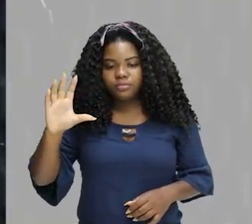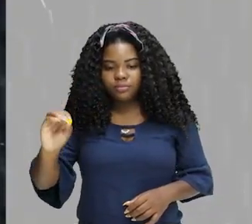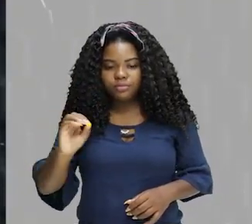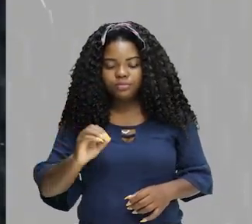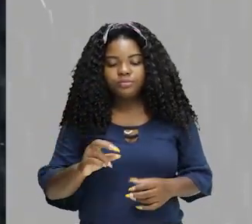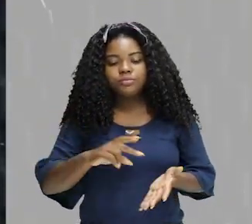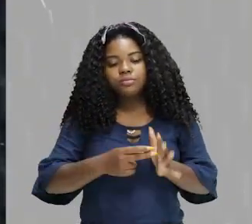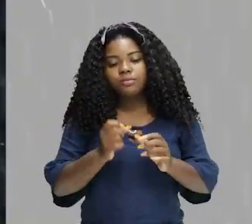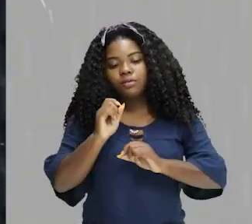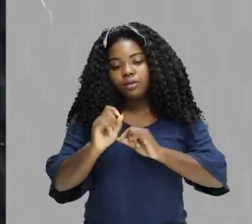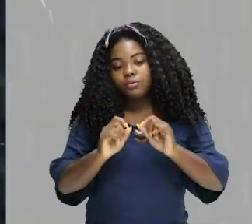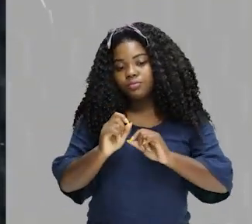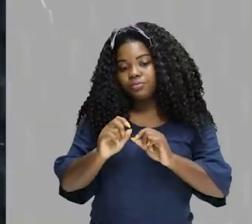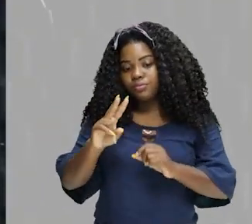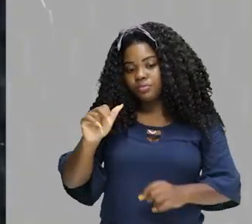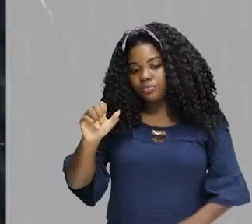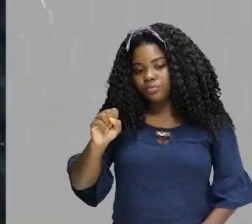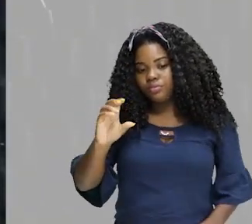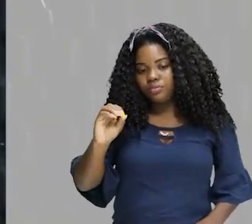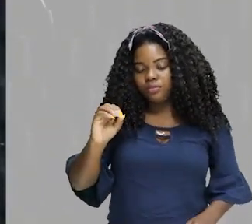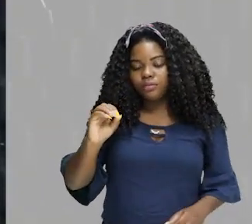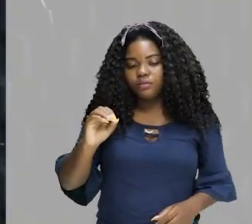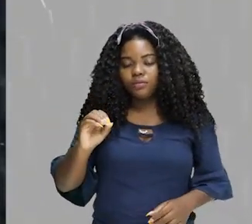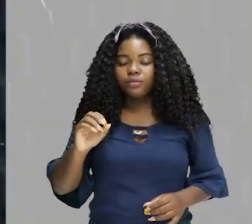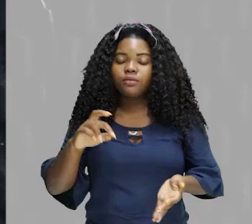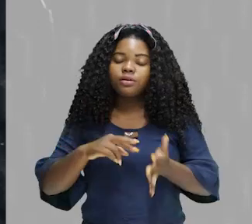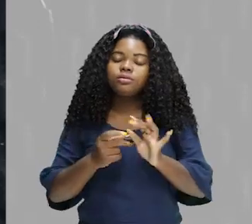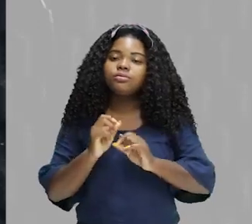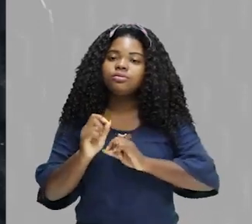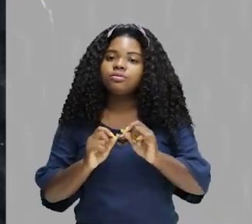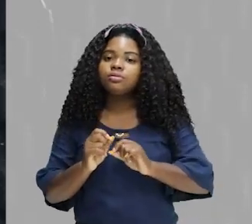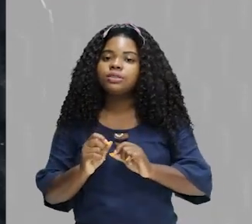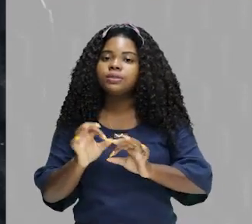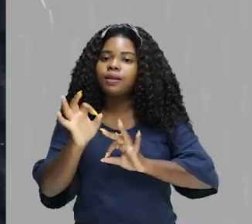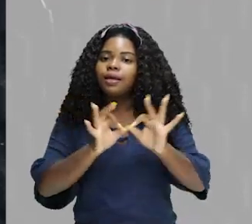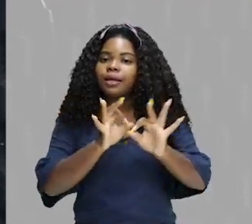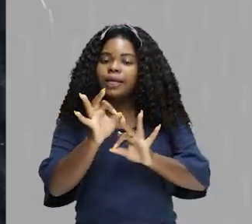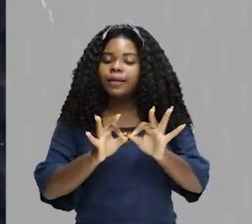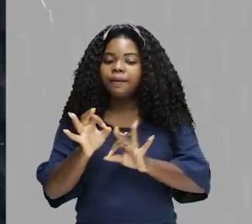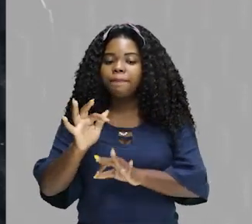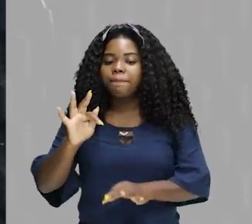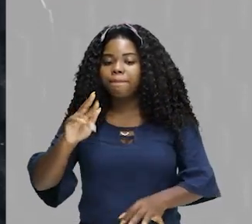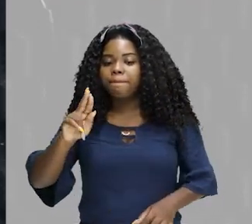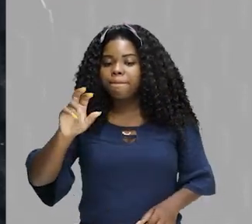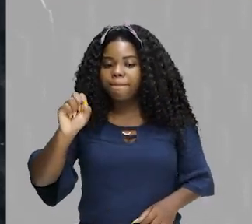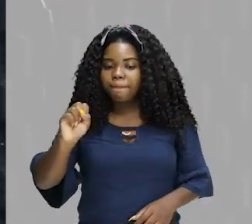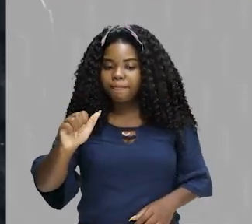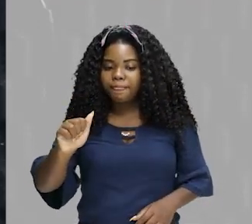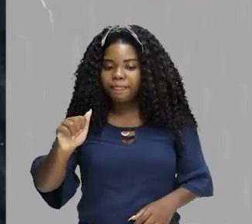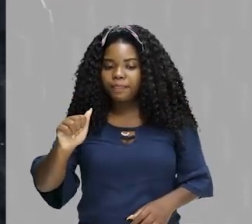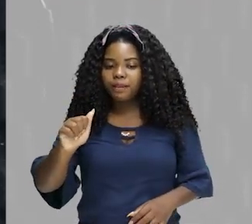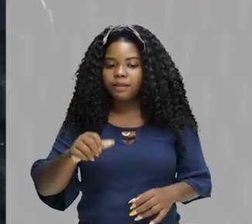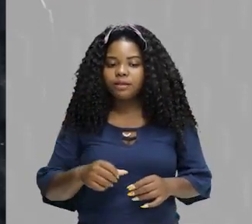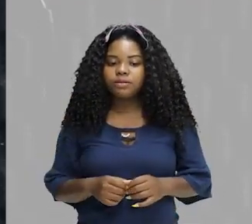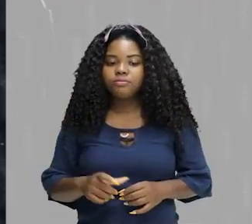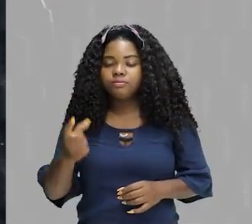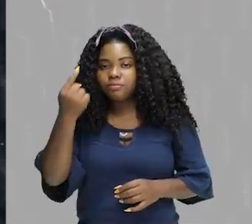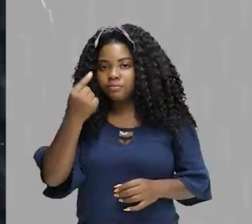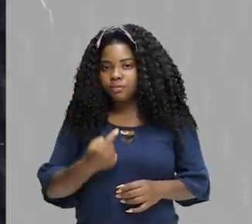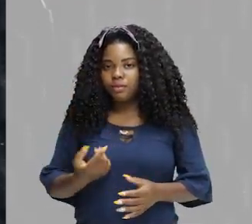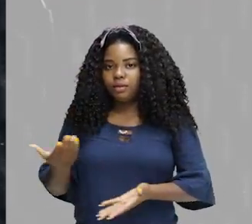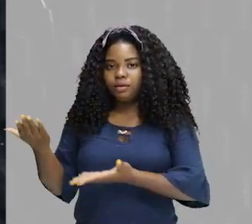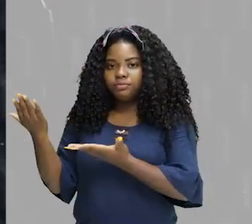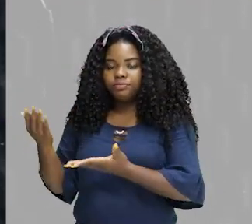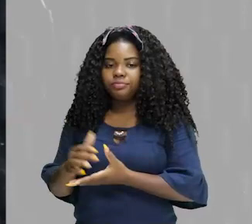dizer? Os vasos condutores, eles vão ter uma organização difusa. Olha aqui, ó, os vasos condutores